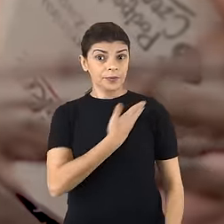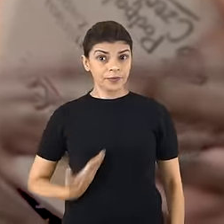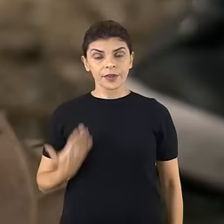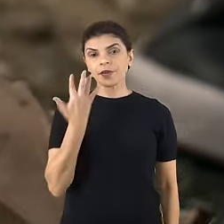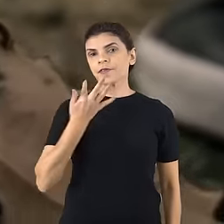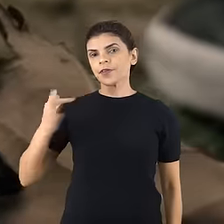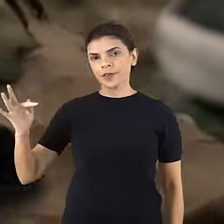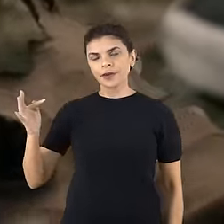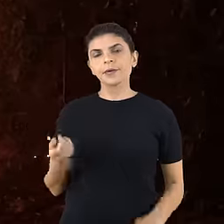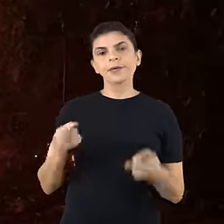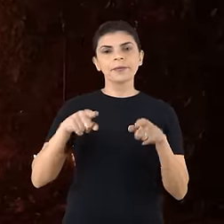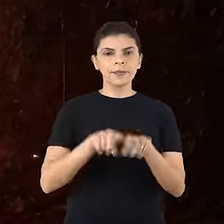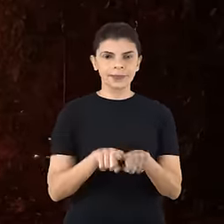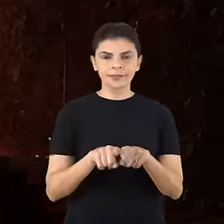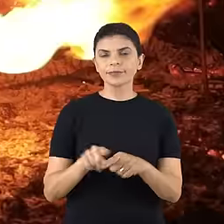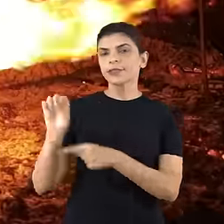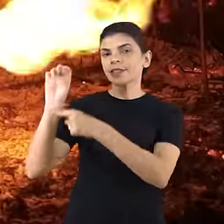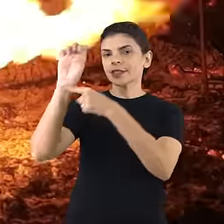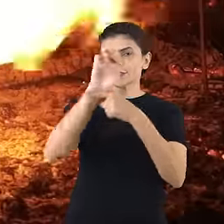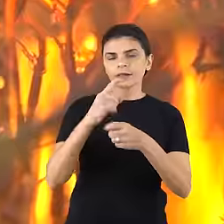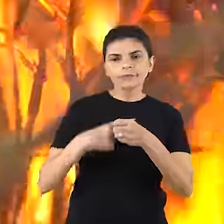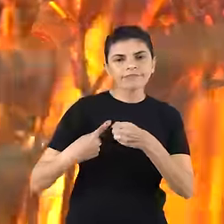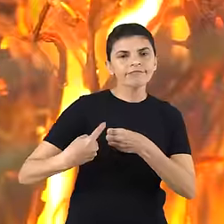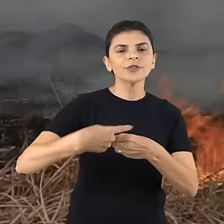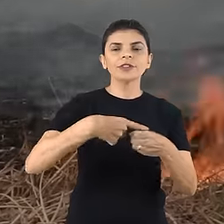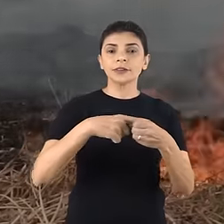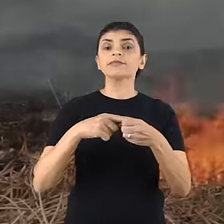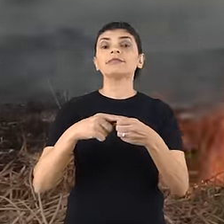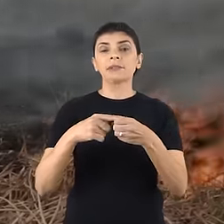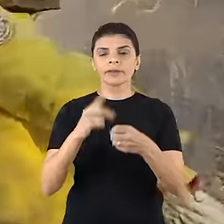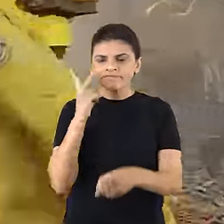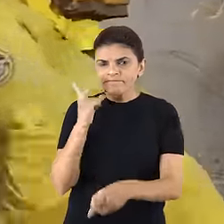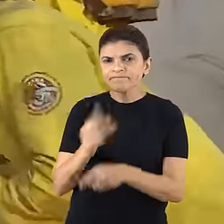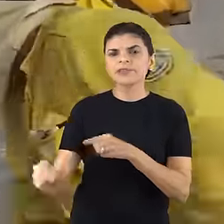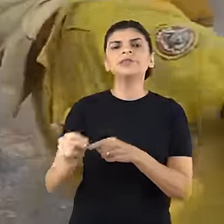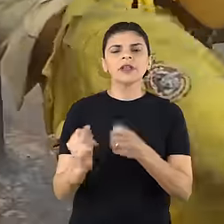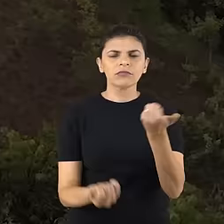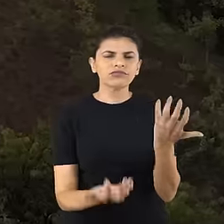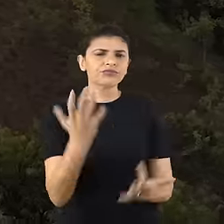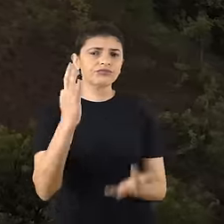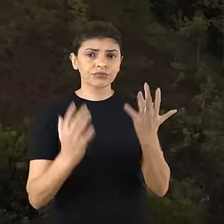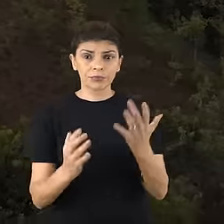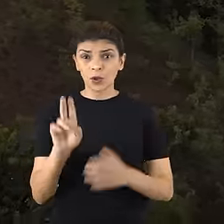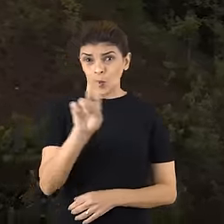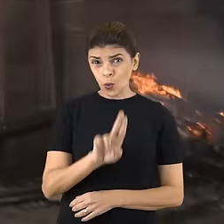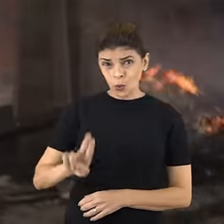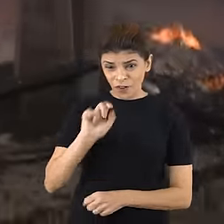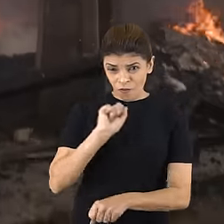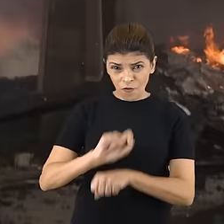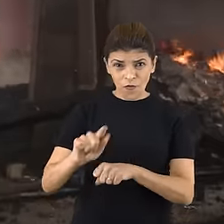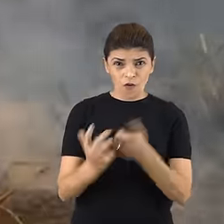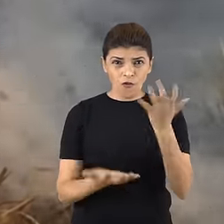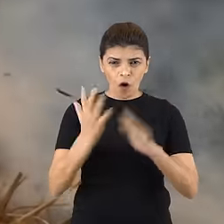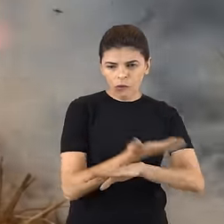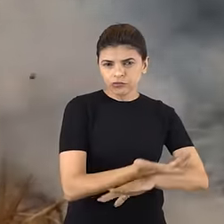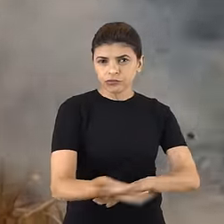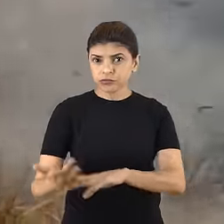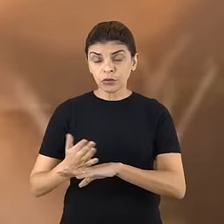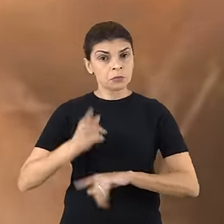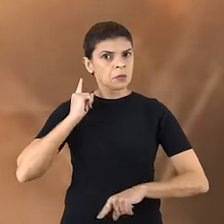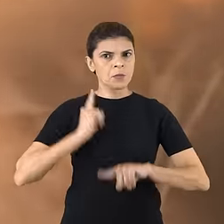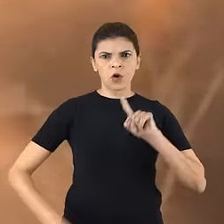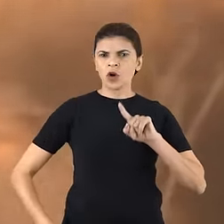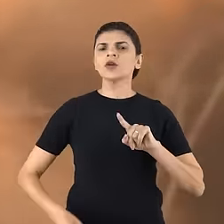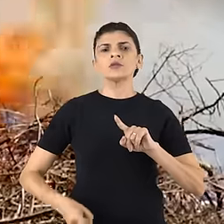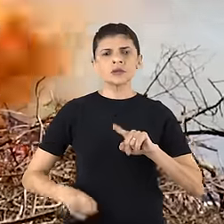e municípios para conter e evitar os incêndios. O uso do fogo está proibido e é crime, com pena de 2 a 4 anos de